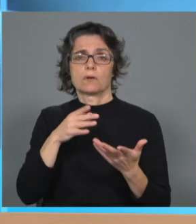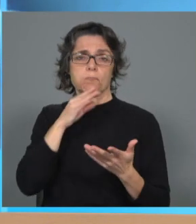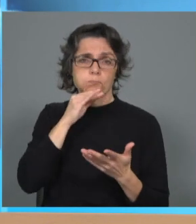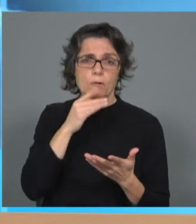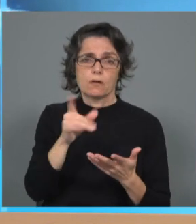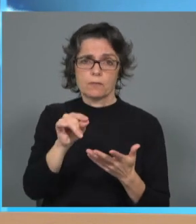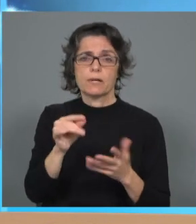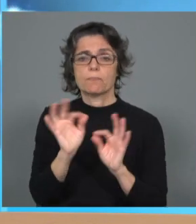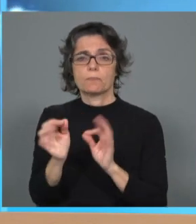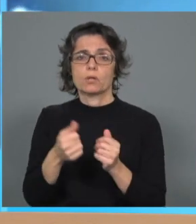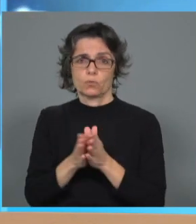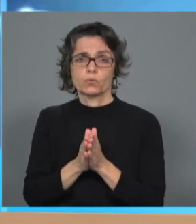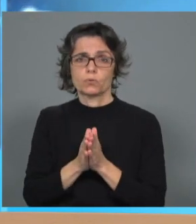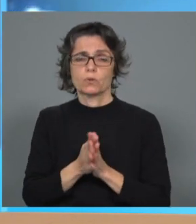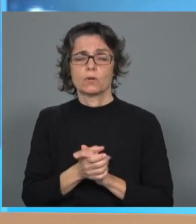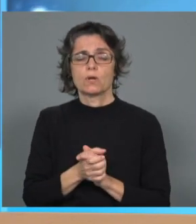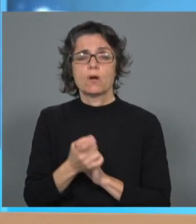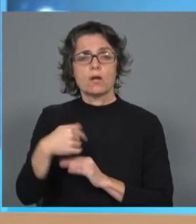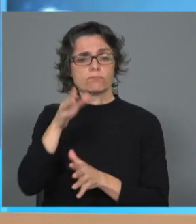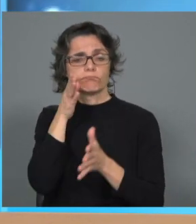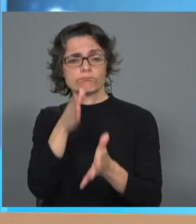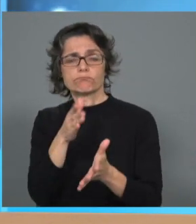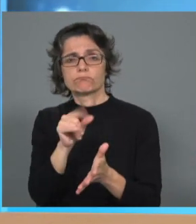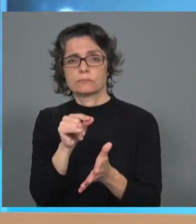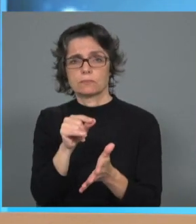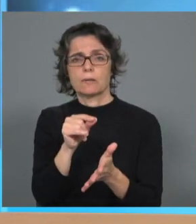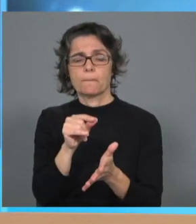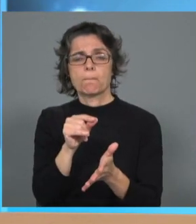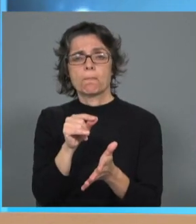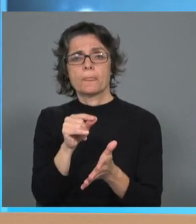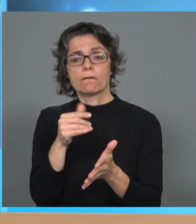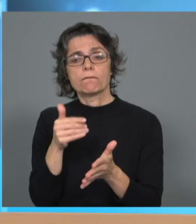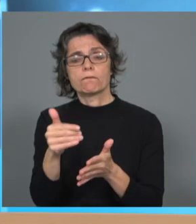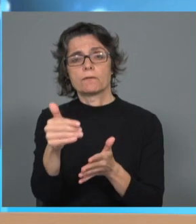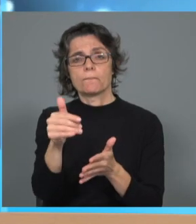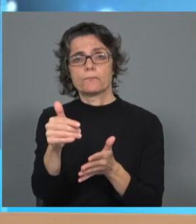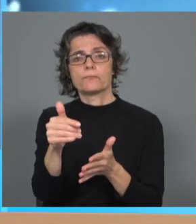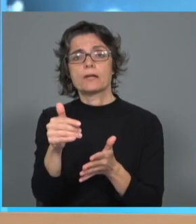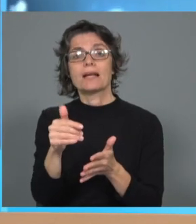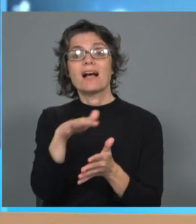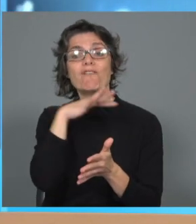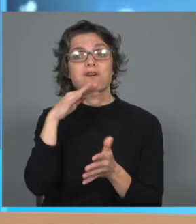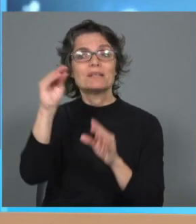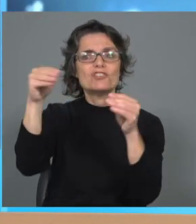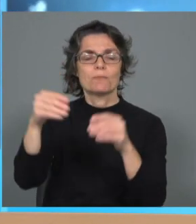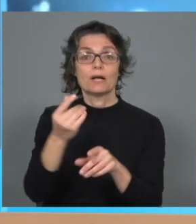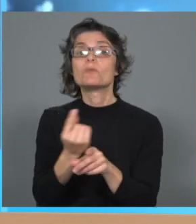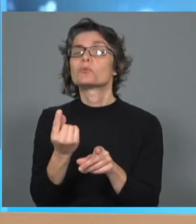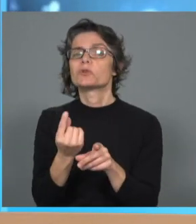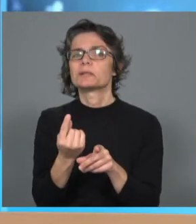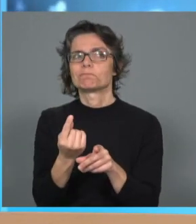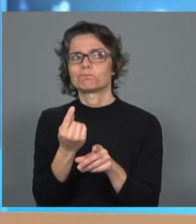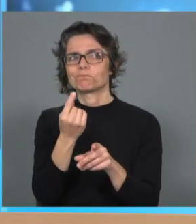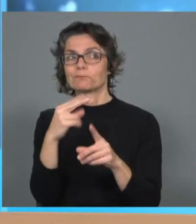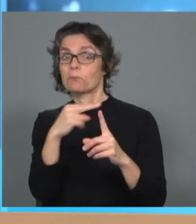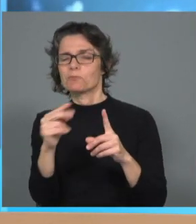toda essa preparação. Estamos também muito focados nos próximos tempos em chegar às famílias, porque faz muita diferença serem